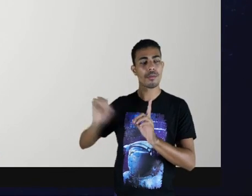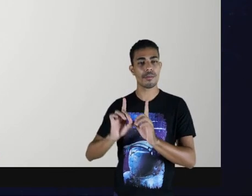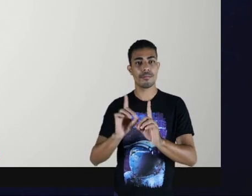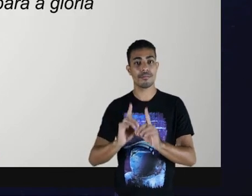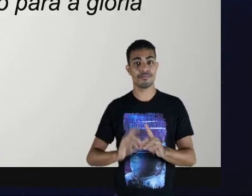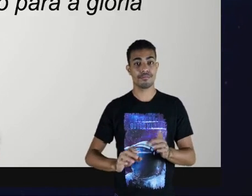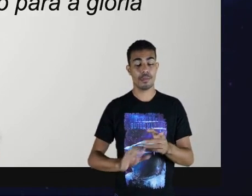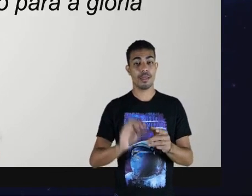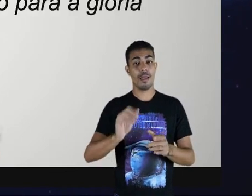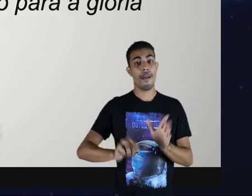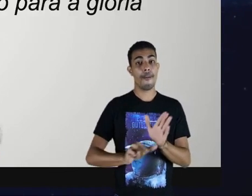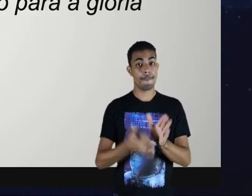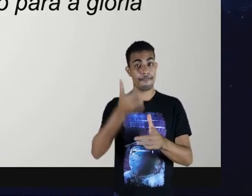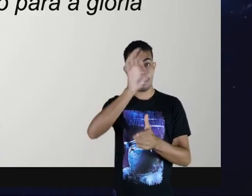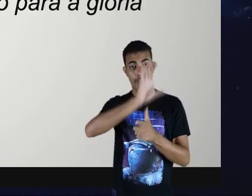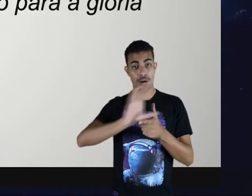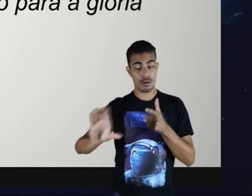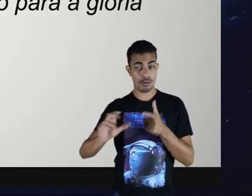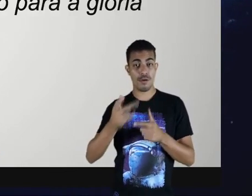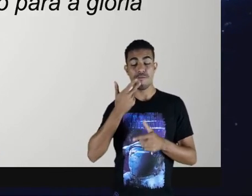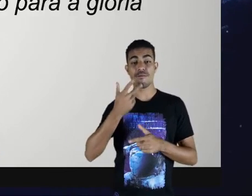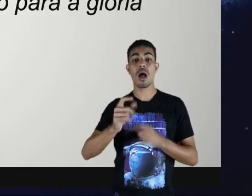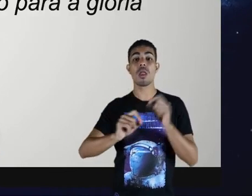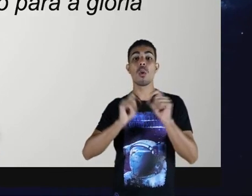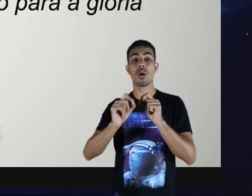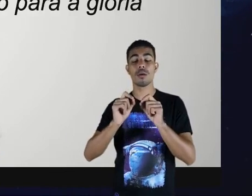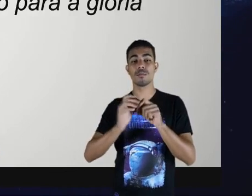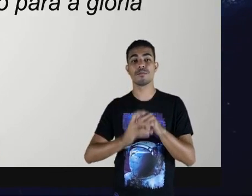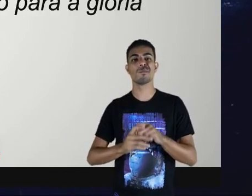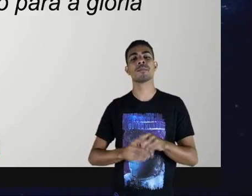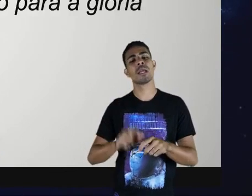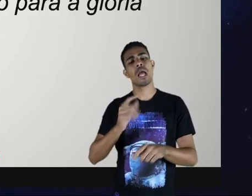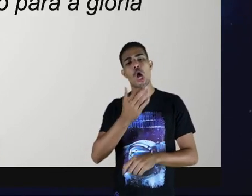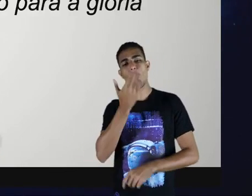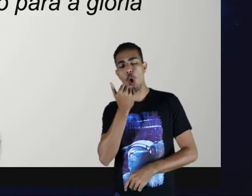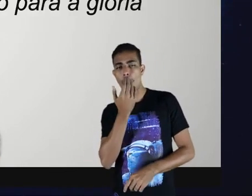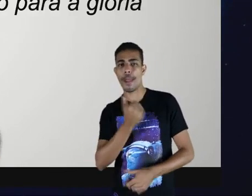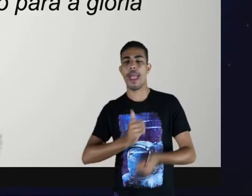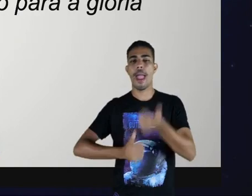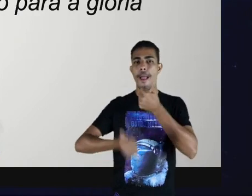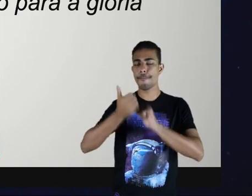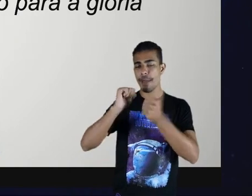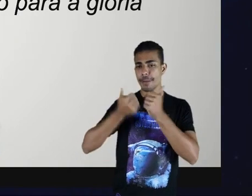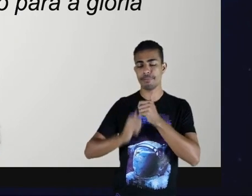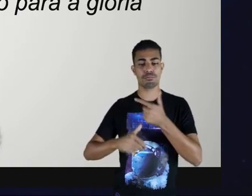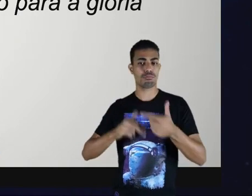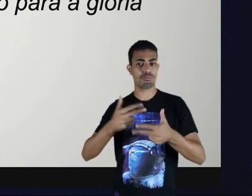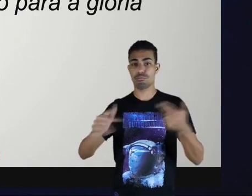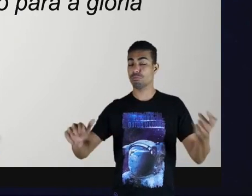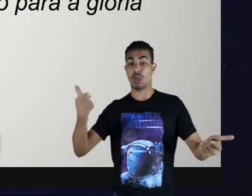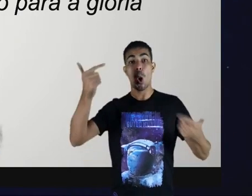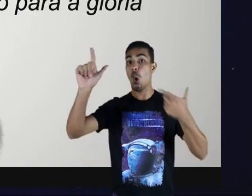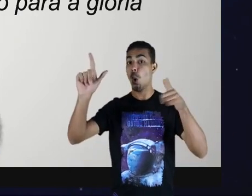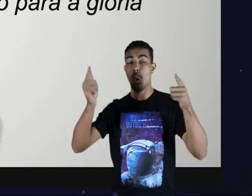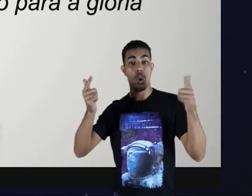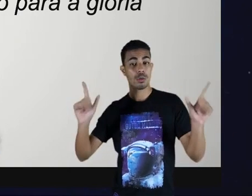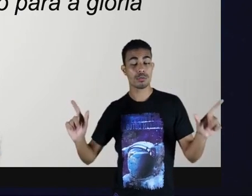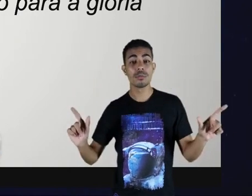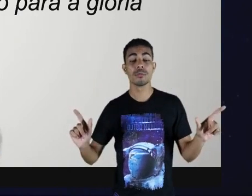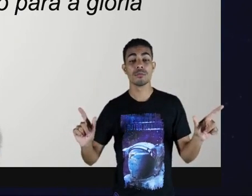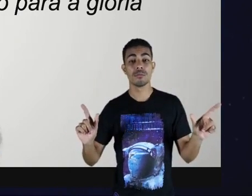1 Coríntios 10:31 diz: portanto, quer comais, quer bebais, ou façais outra qualquer